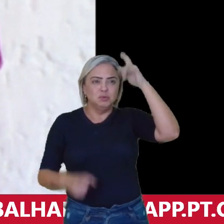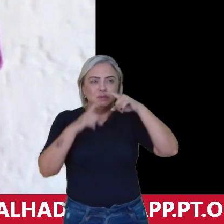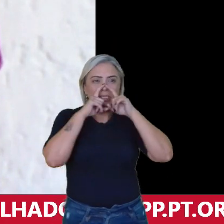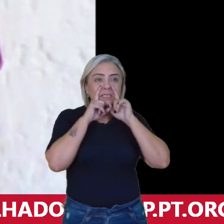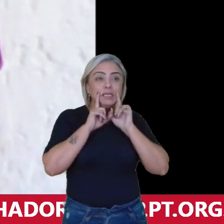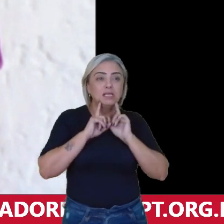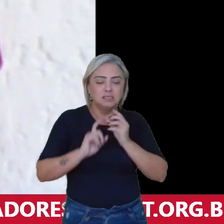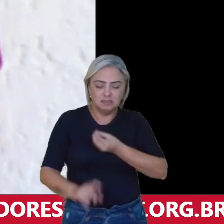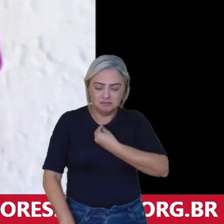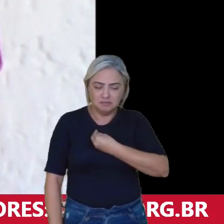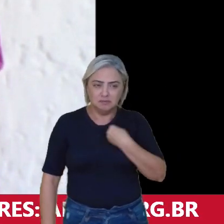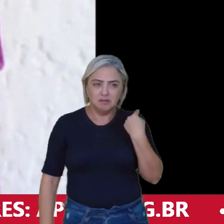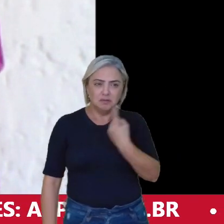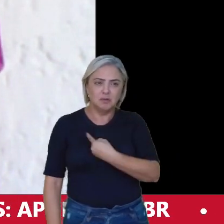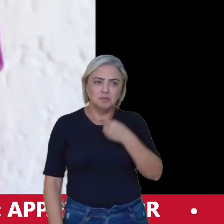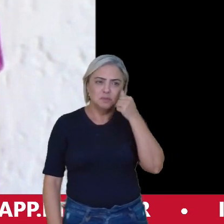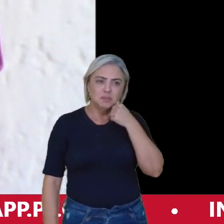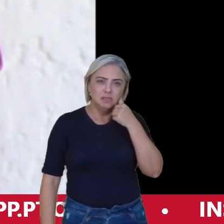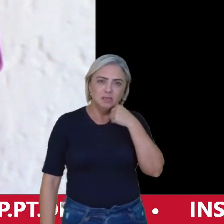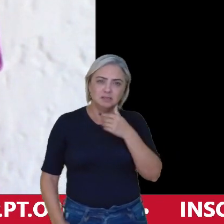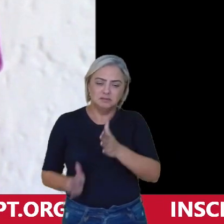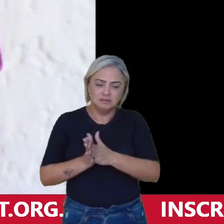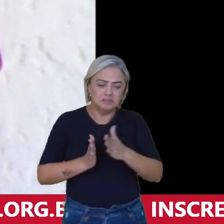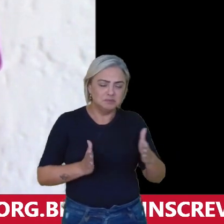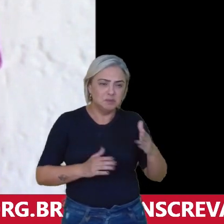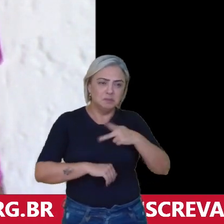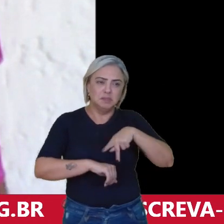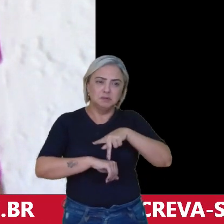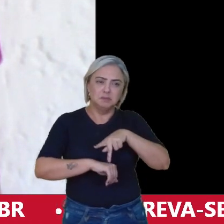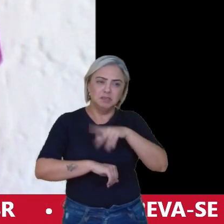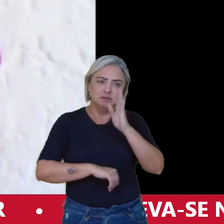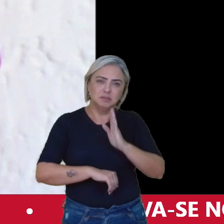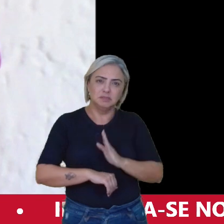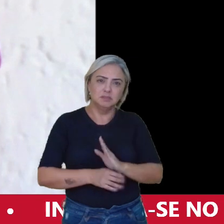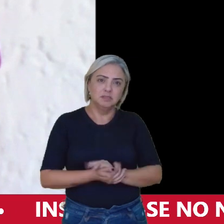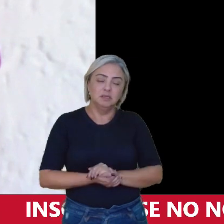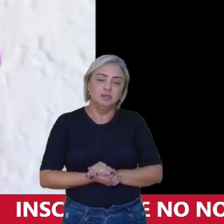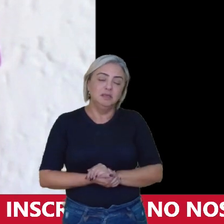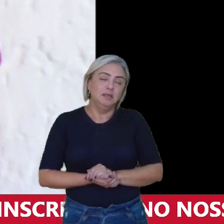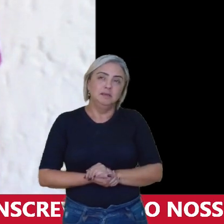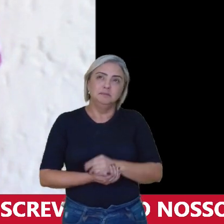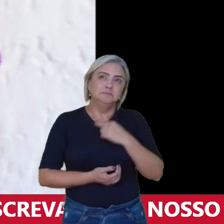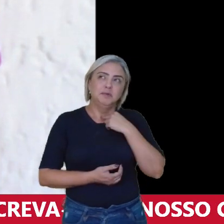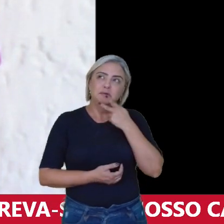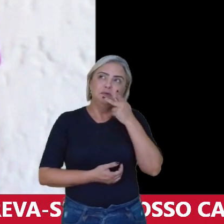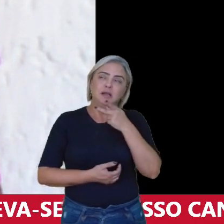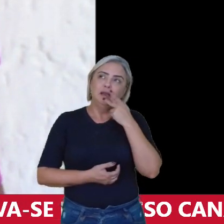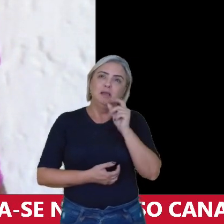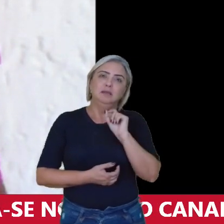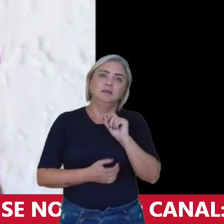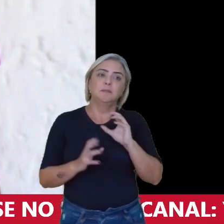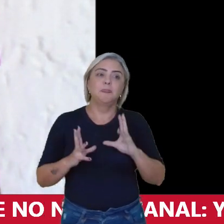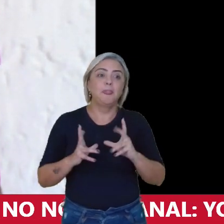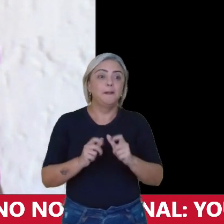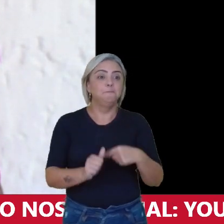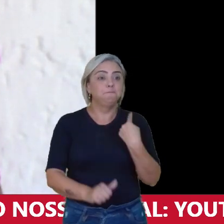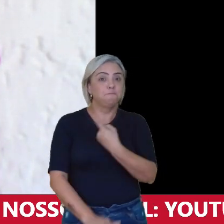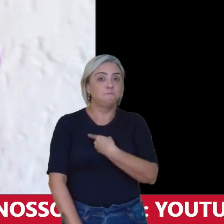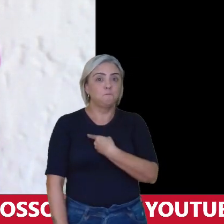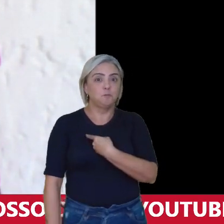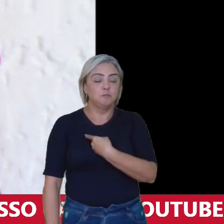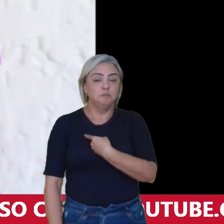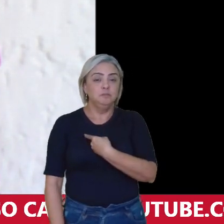estamos vivendo nós, mulheres, nesse momento no país. E aí não dá para dizer que todas nós, mesmo